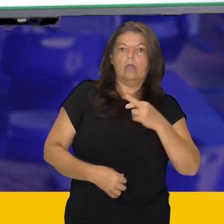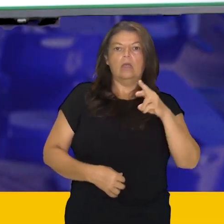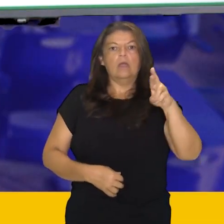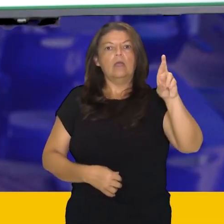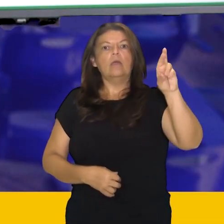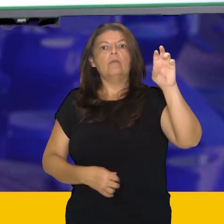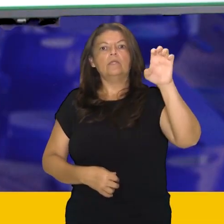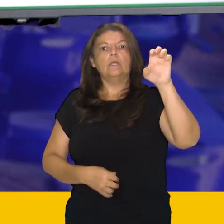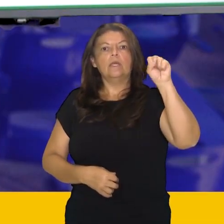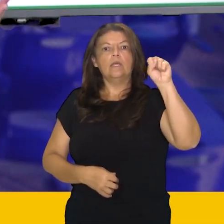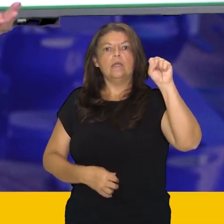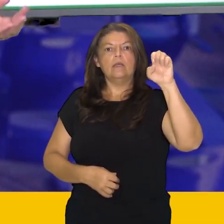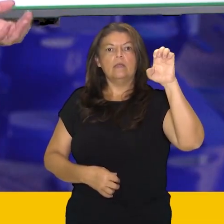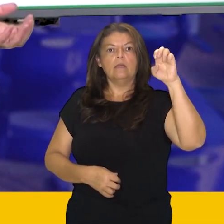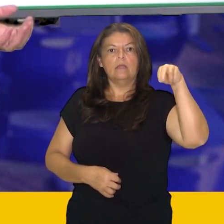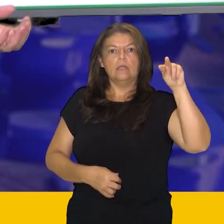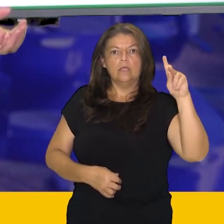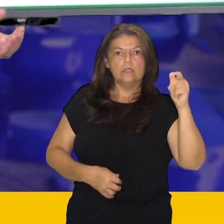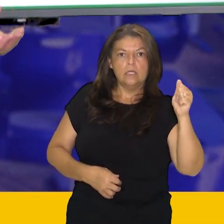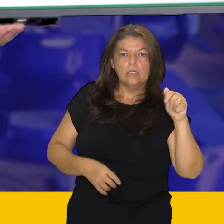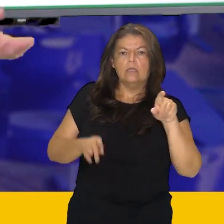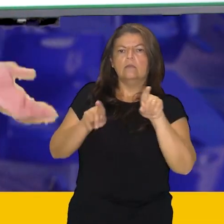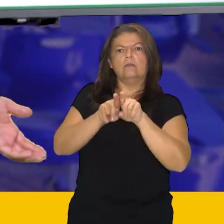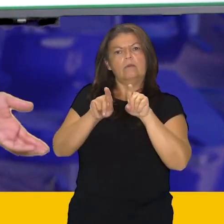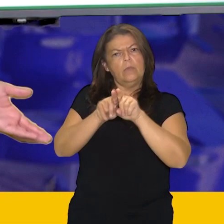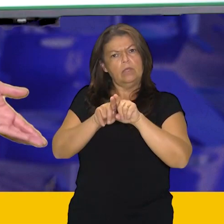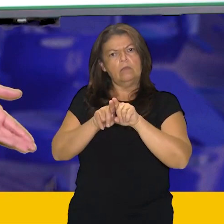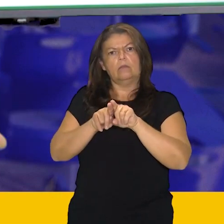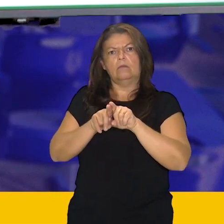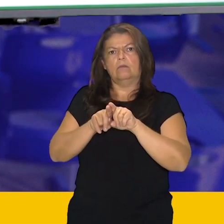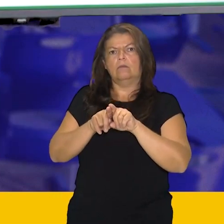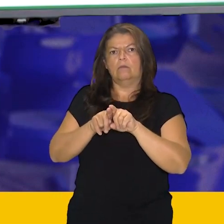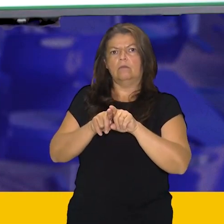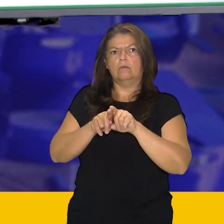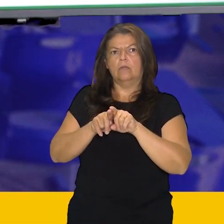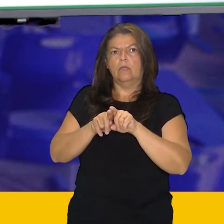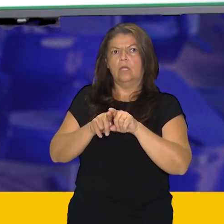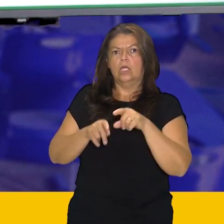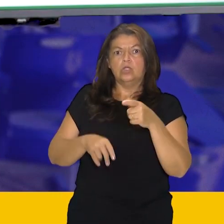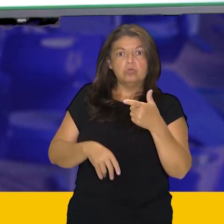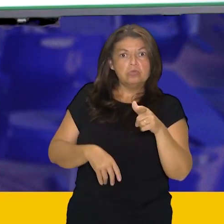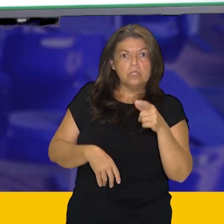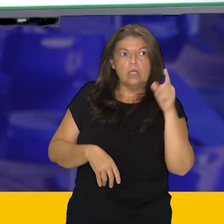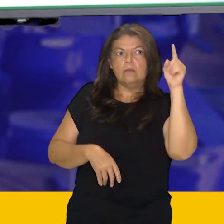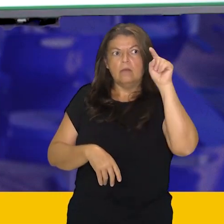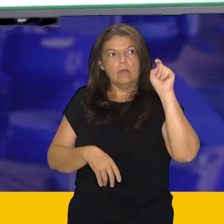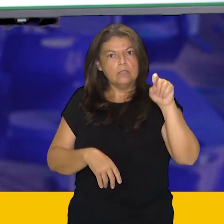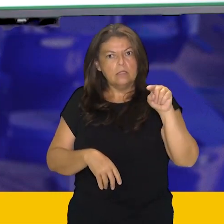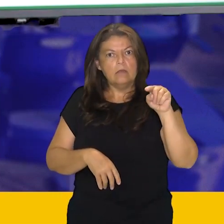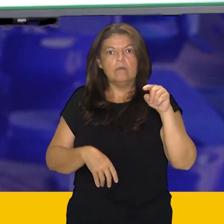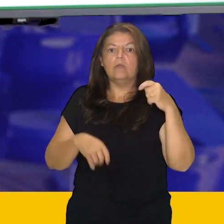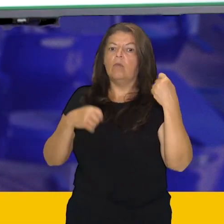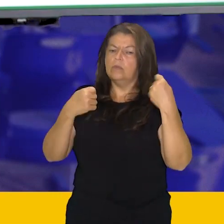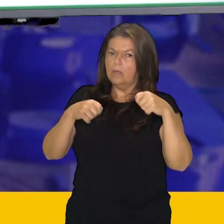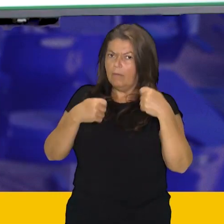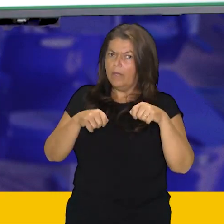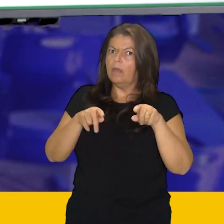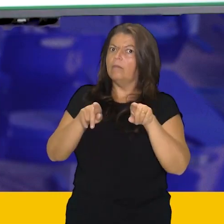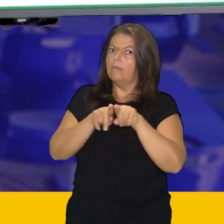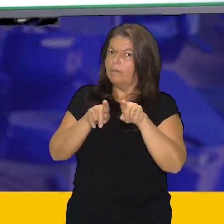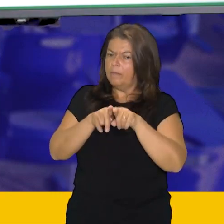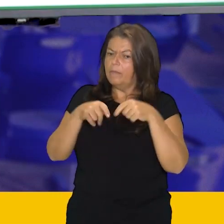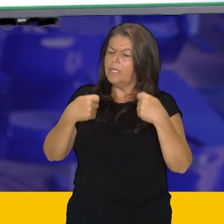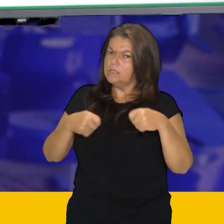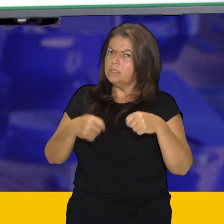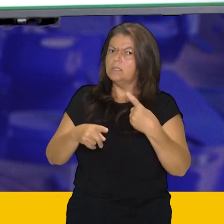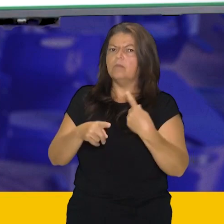e negativos na sua avaliação. E se não houver nenhum ponto negativo, é interessante que você diga isso também e diga por que você